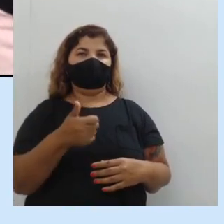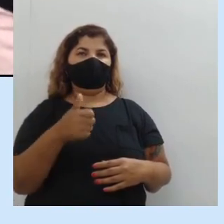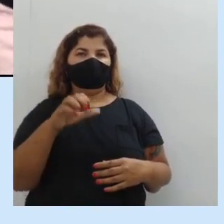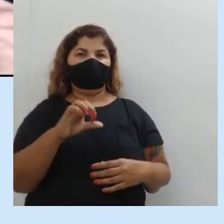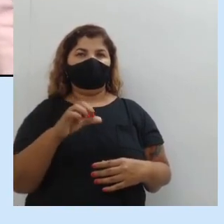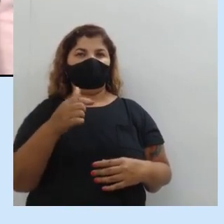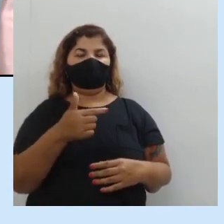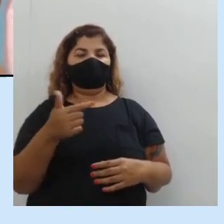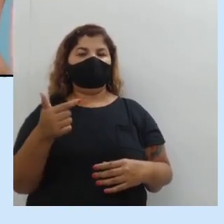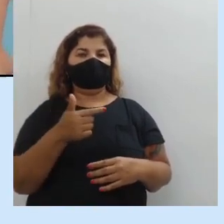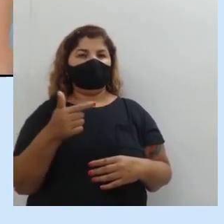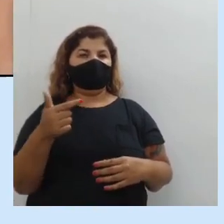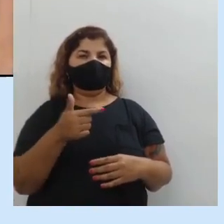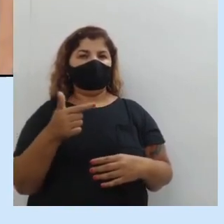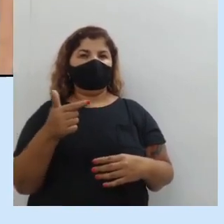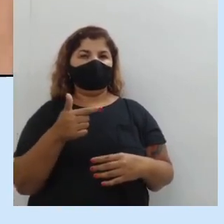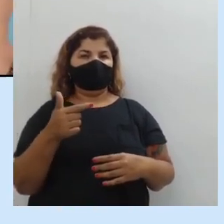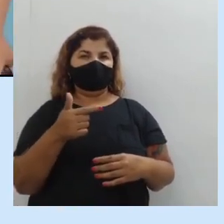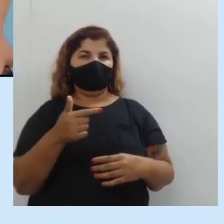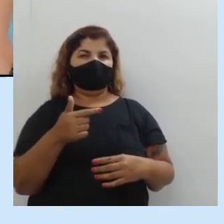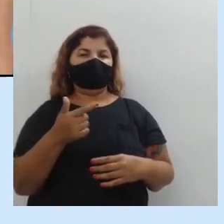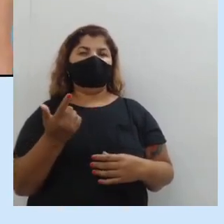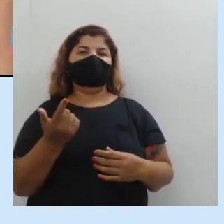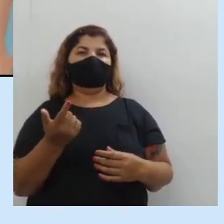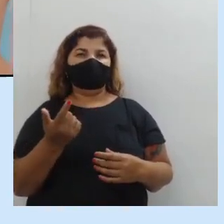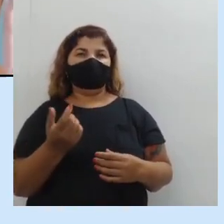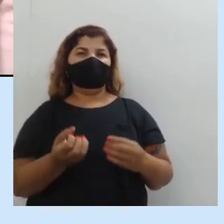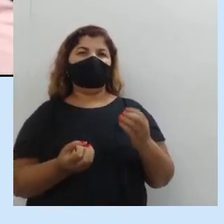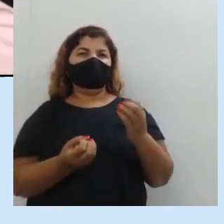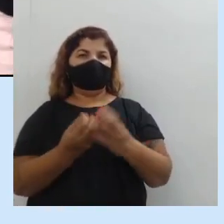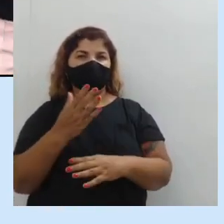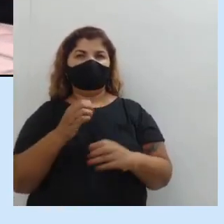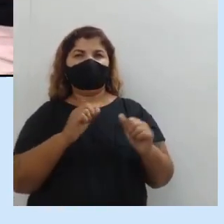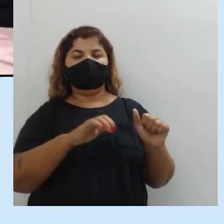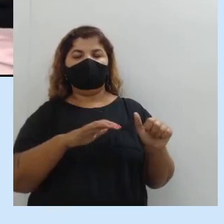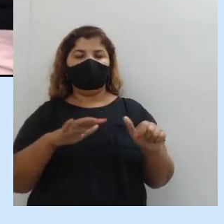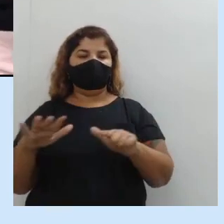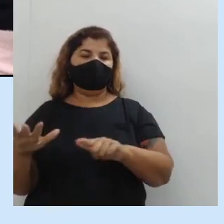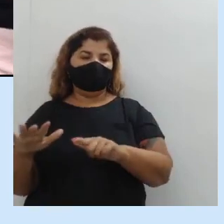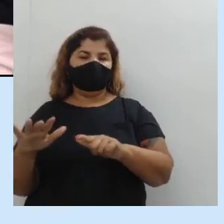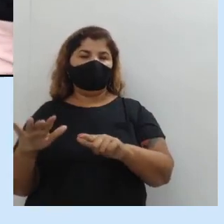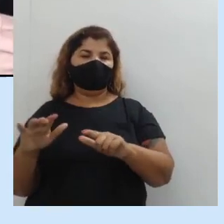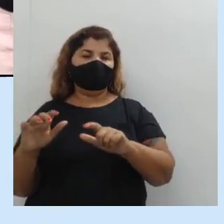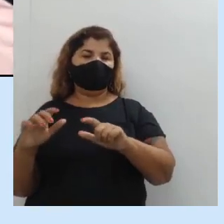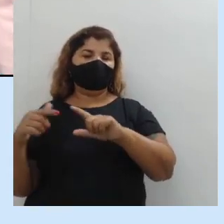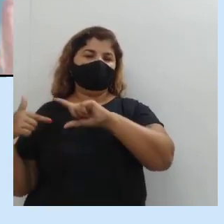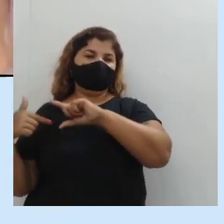1922, no ano em que ocorreu a Semana de Arte Moderna, né?